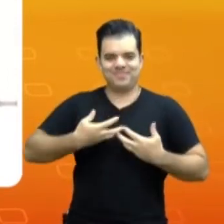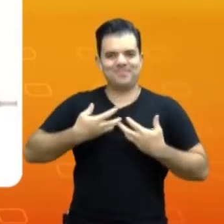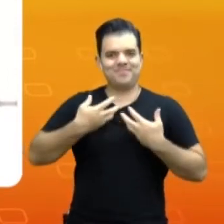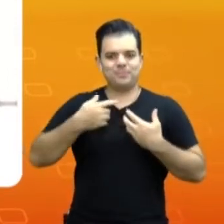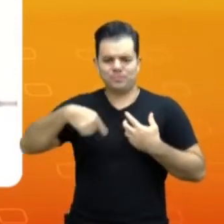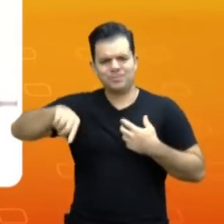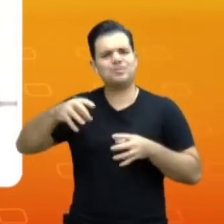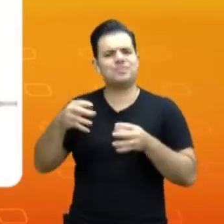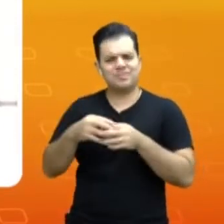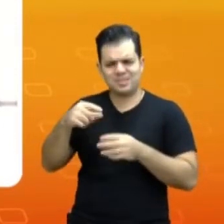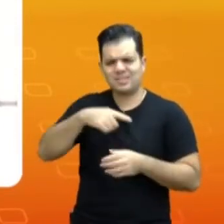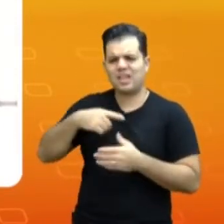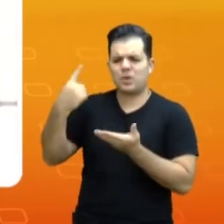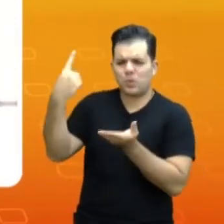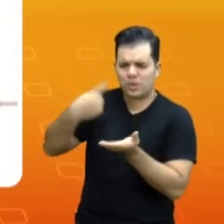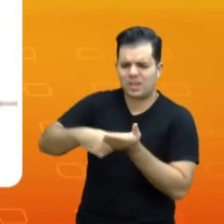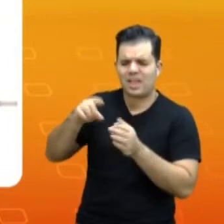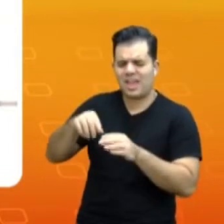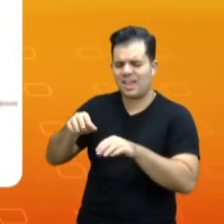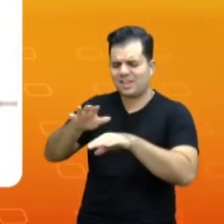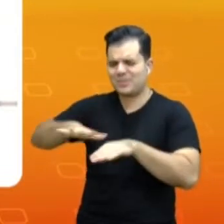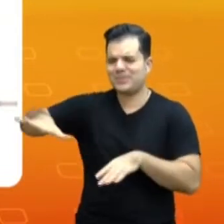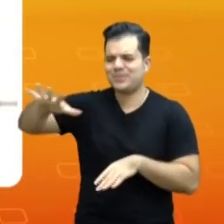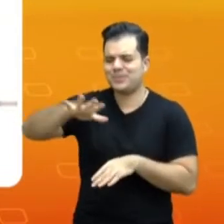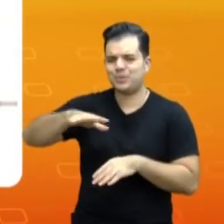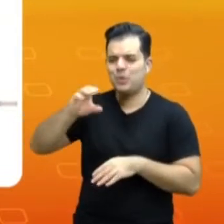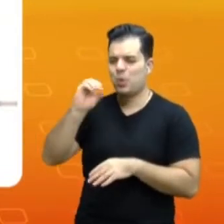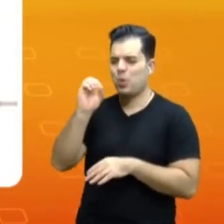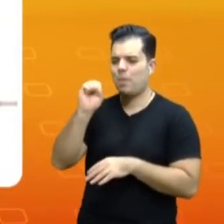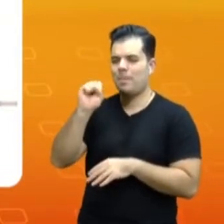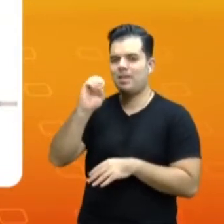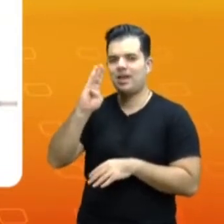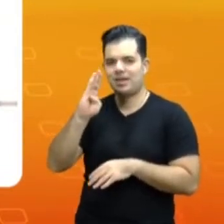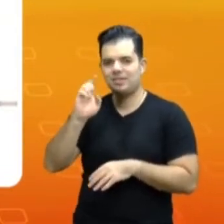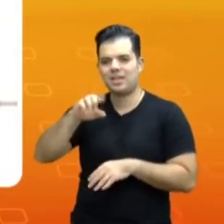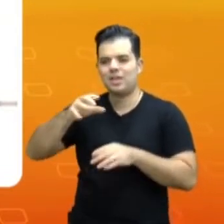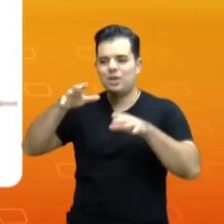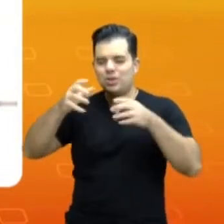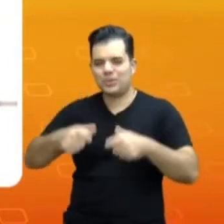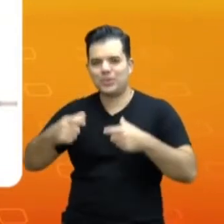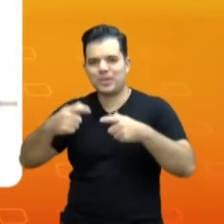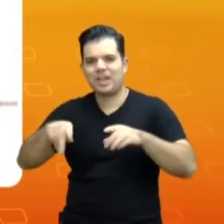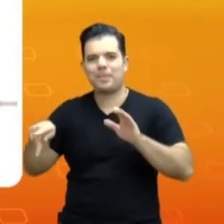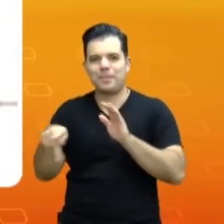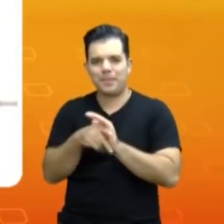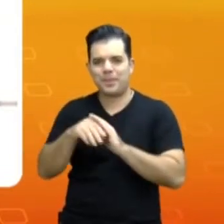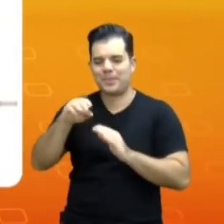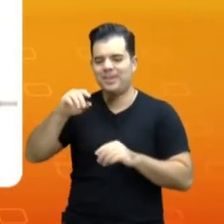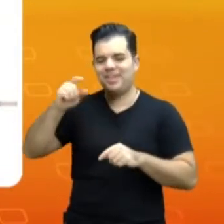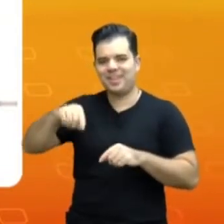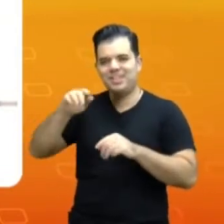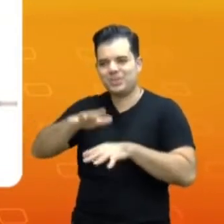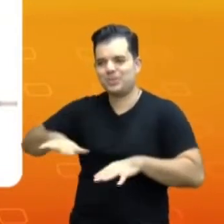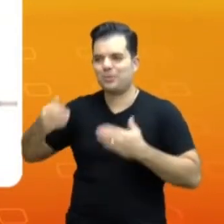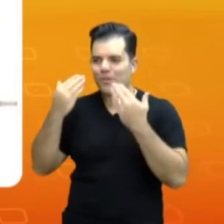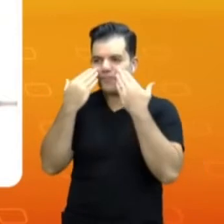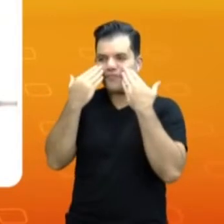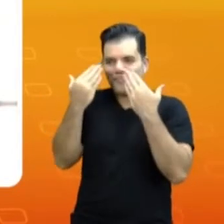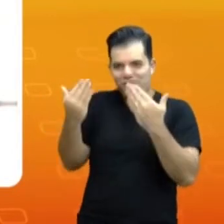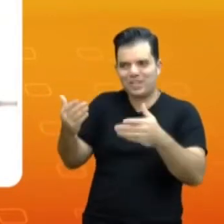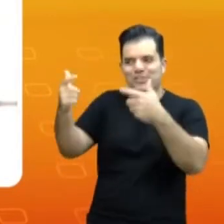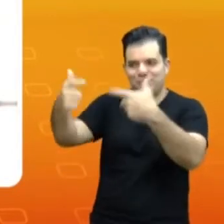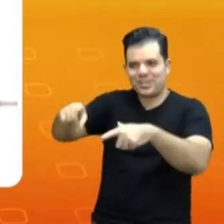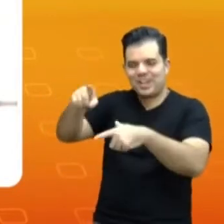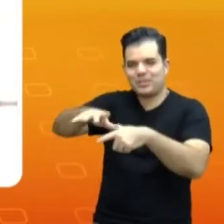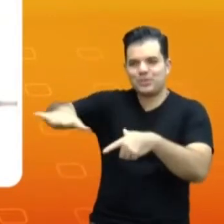e a gente tinha contratado com a OBS um estúdio exatamente ali na Bahia, em frente à Bahia, né, onde a OBS fez o pool dela de estúdio,